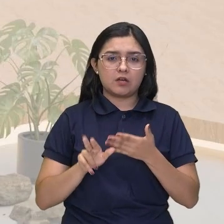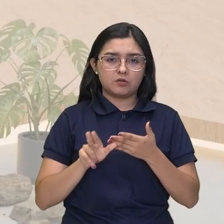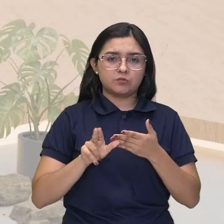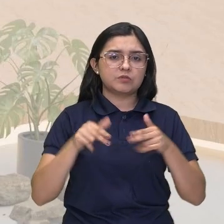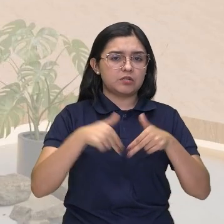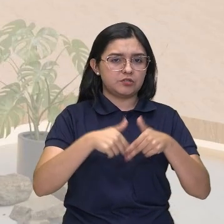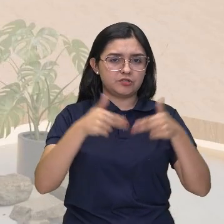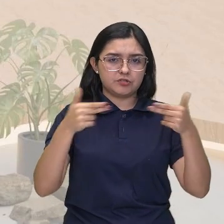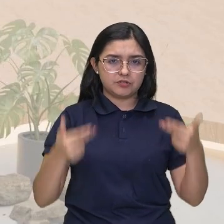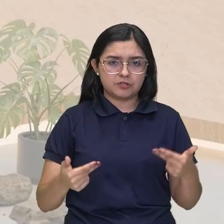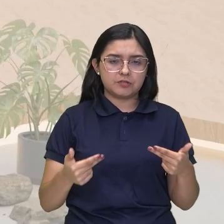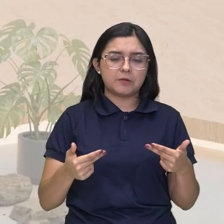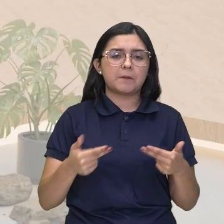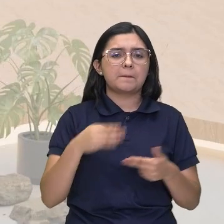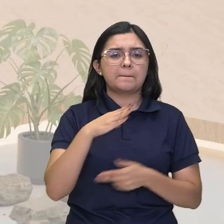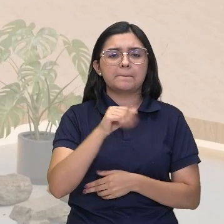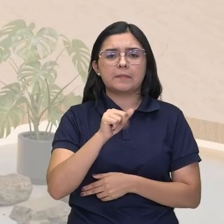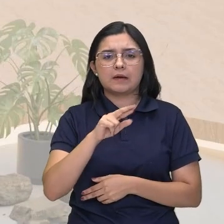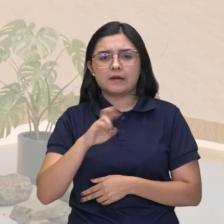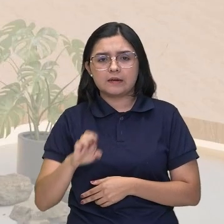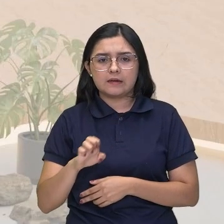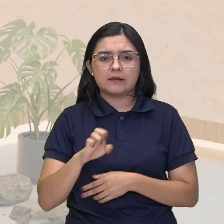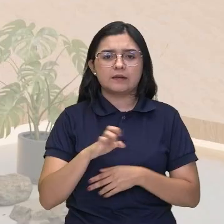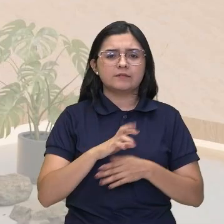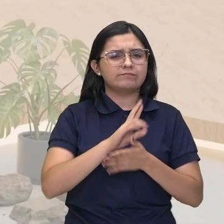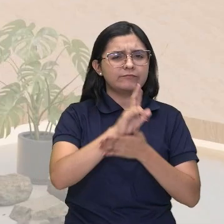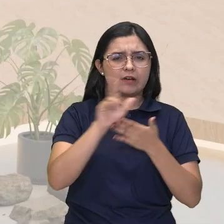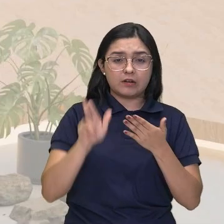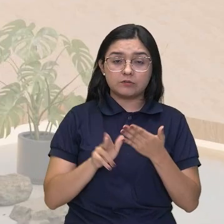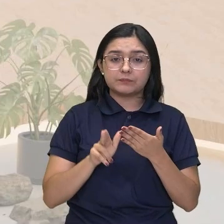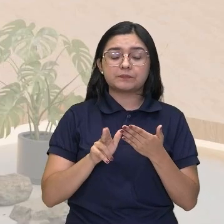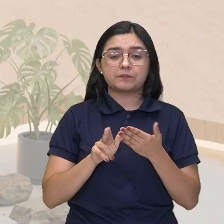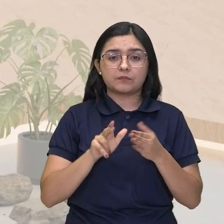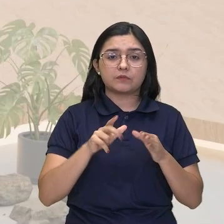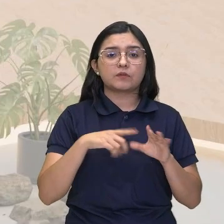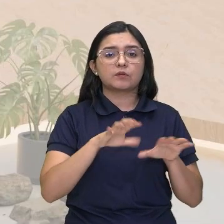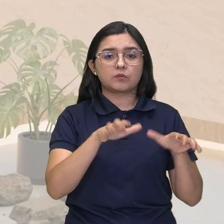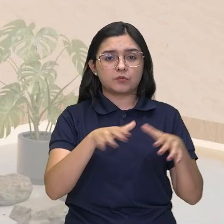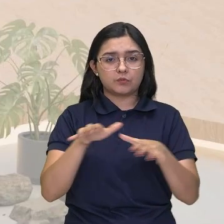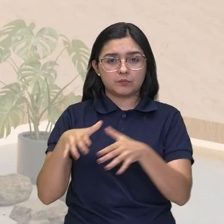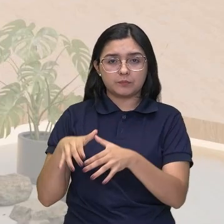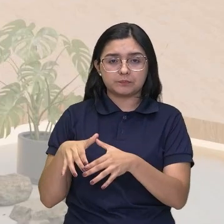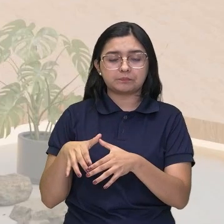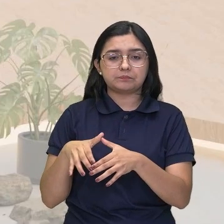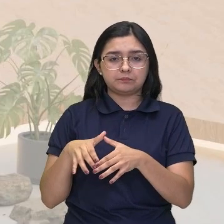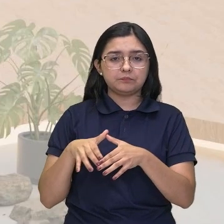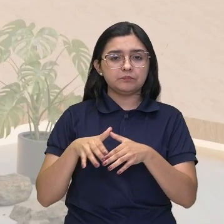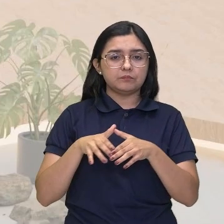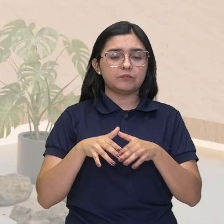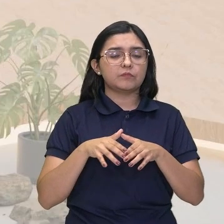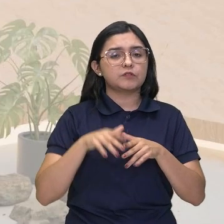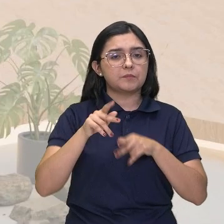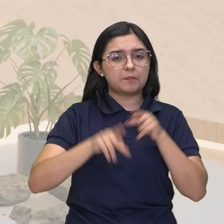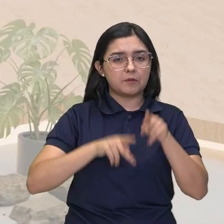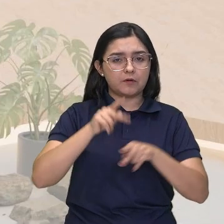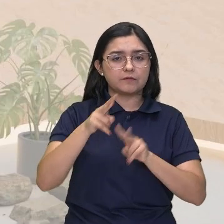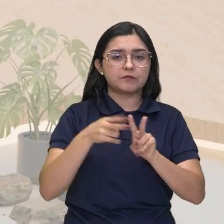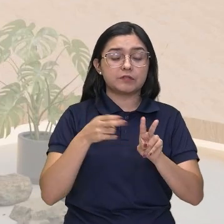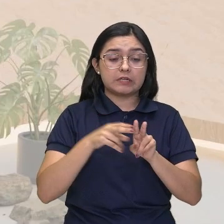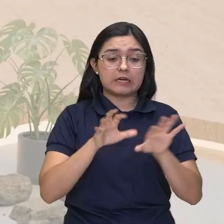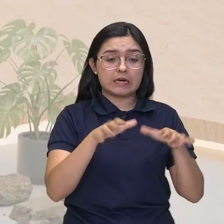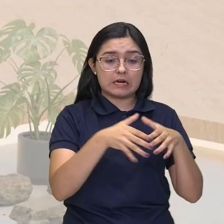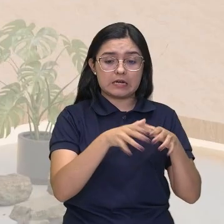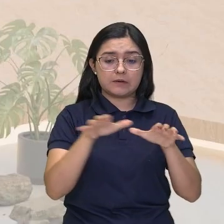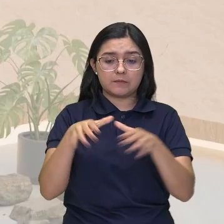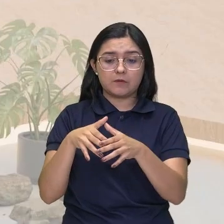né, os Tessanas. Então nós temos aí uma quantidade muito grande, uma diversidade muito grande de povos, e cada povo desse aí